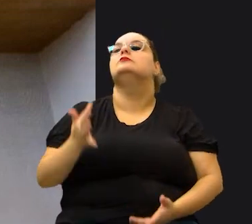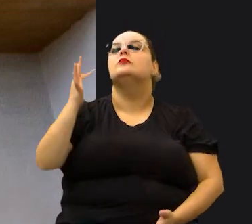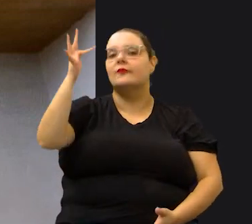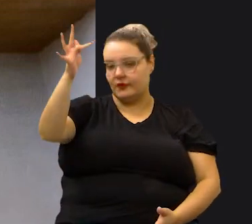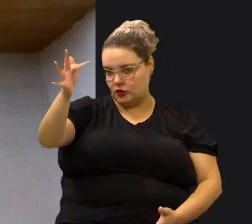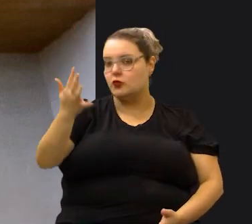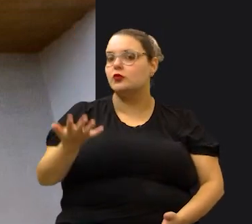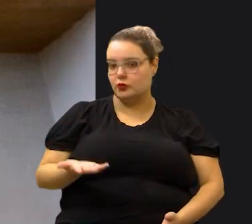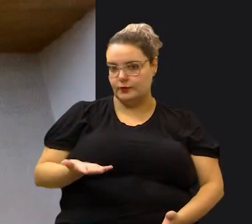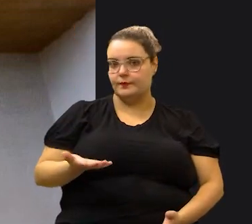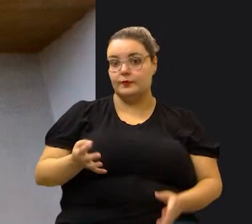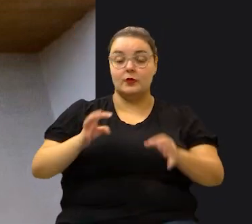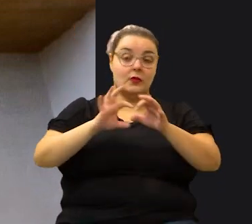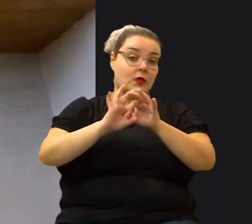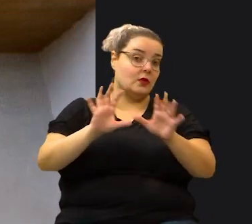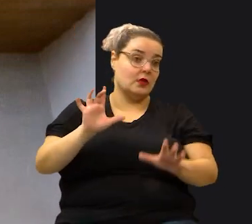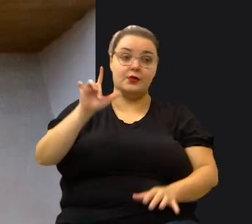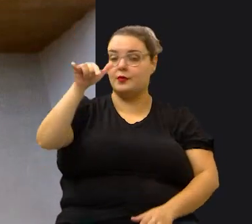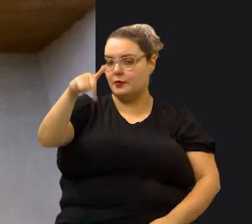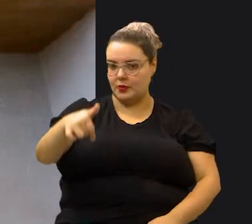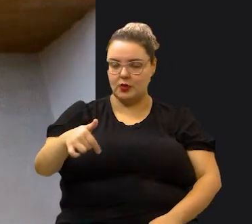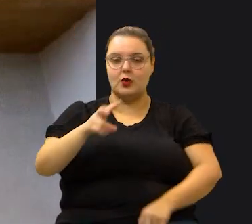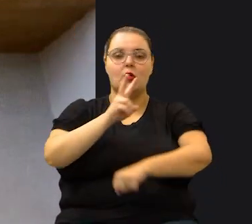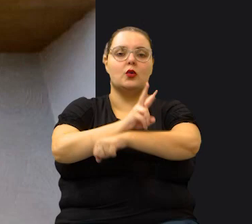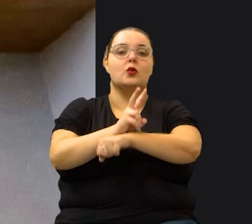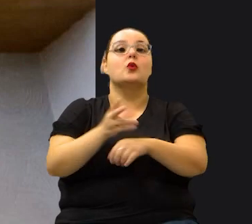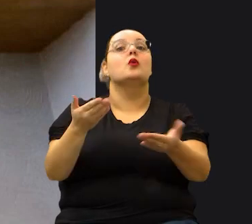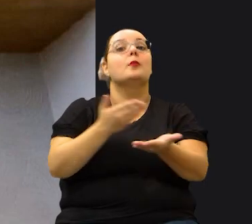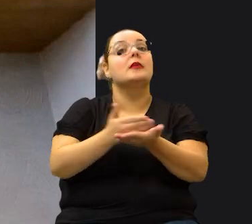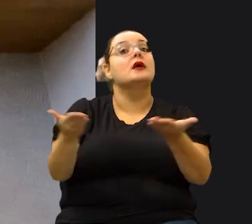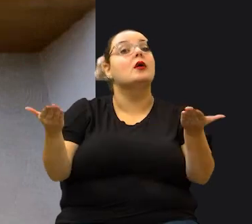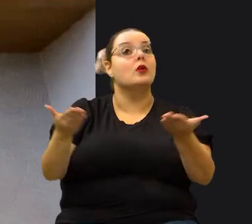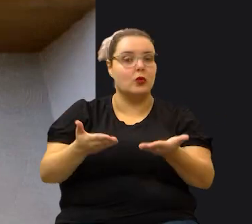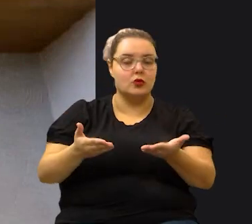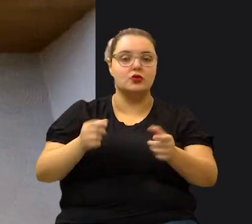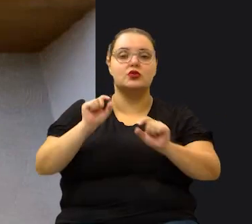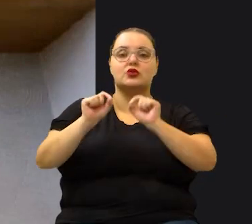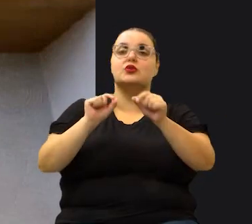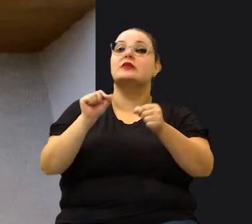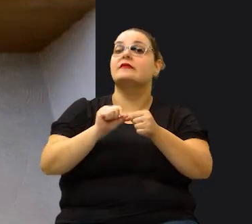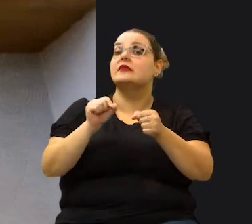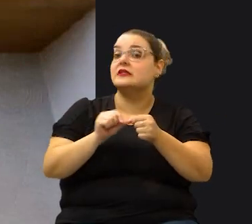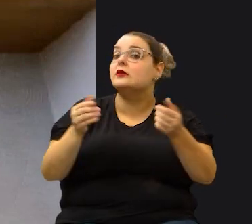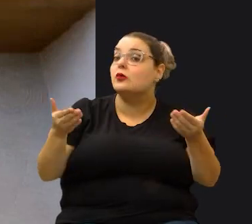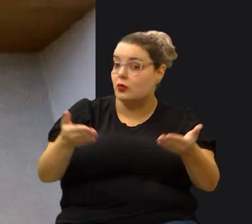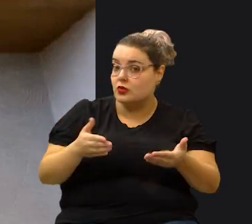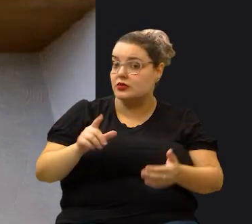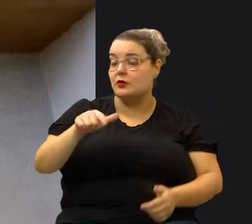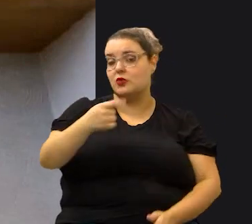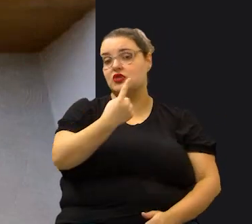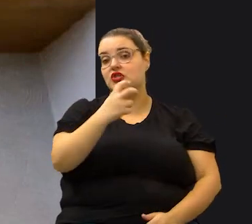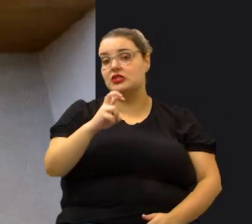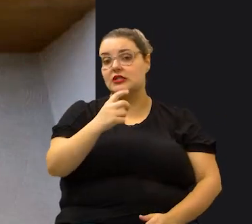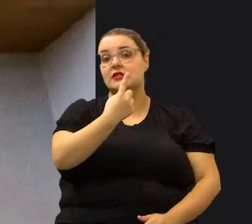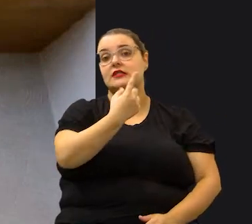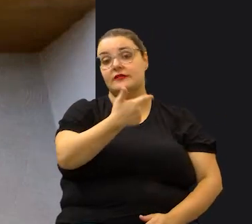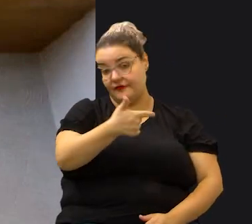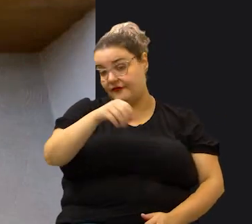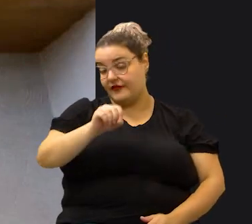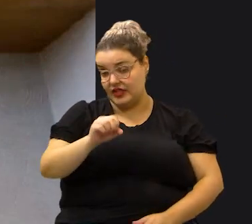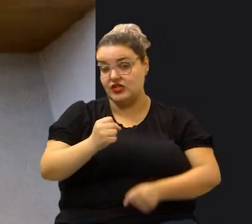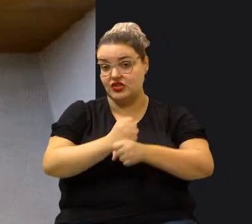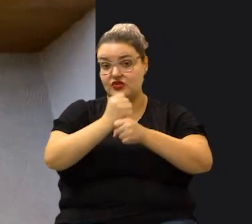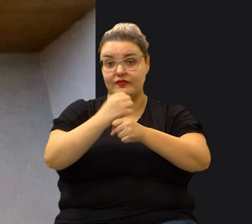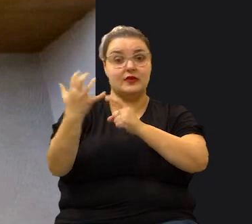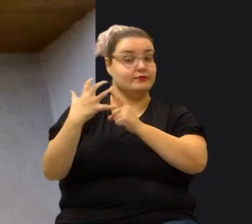no futuro. Então não é deixar para depois o nosso cuidado, é começar hoje, porque o que a gente está fazendo nesse momento, daqui a 15, 20 anos, vai se